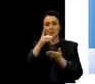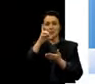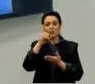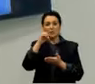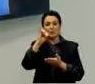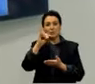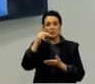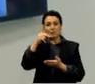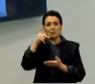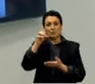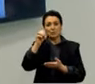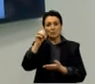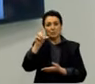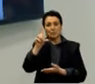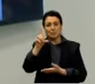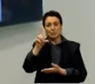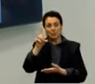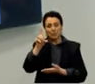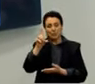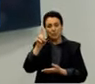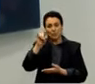diploide, 2N,